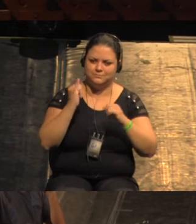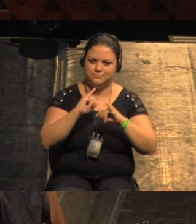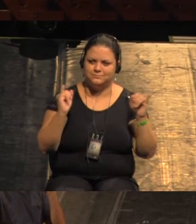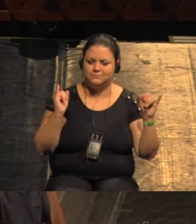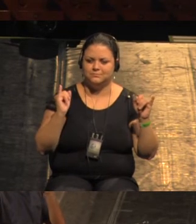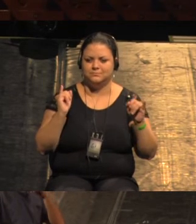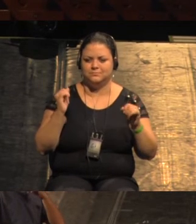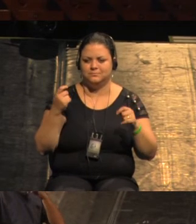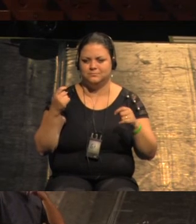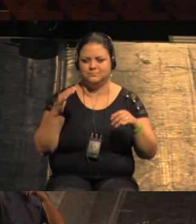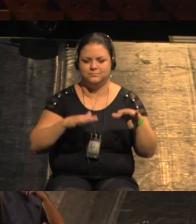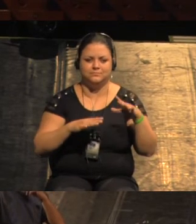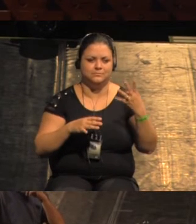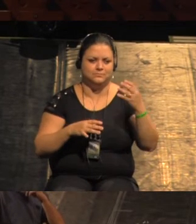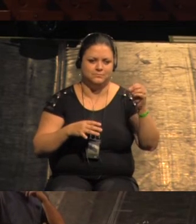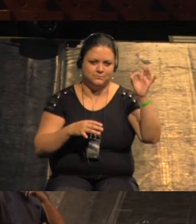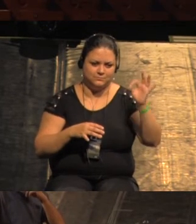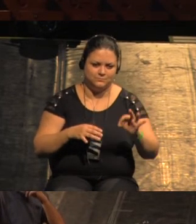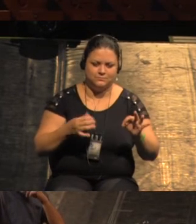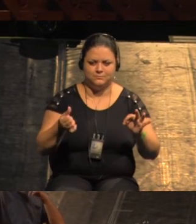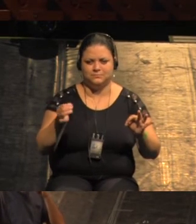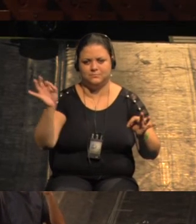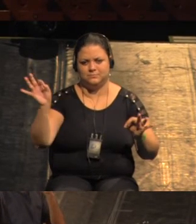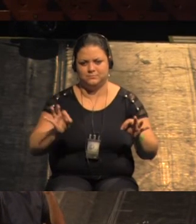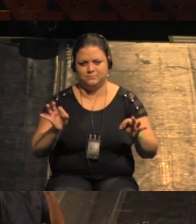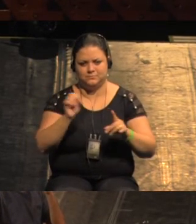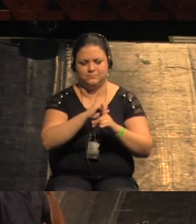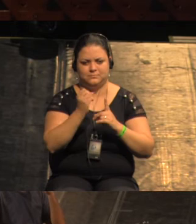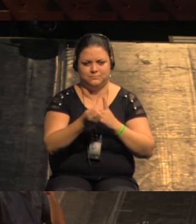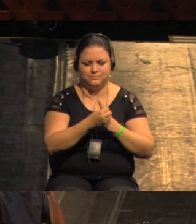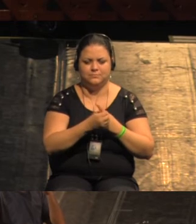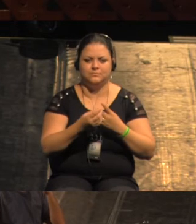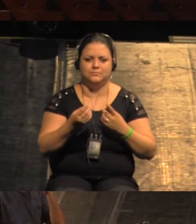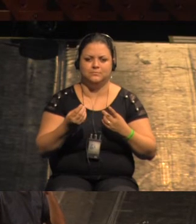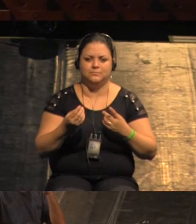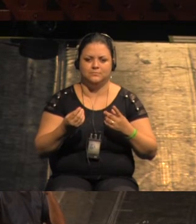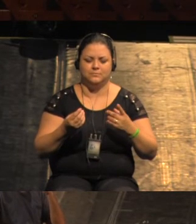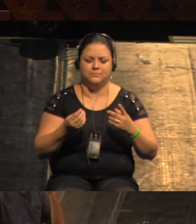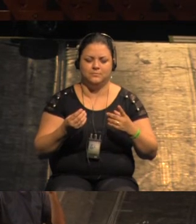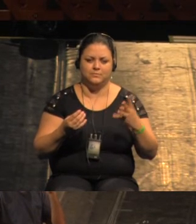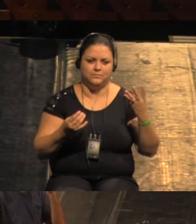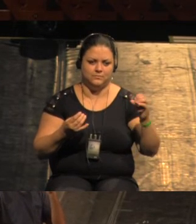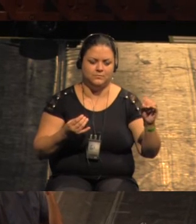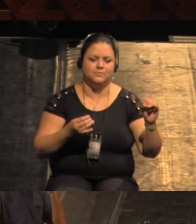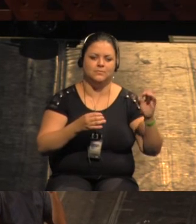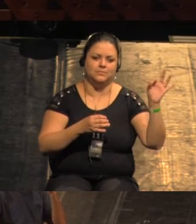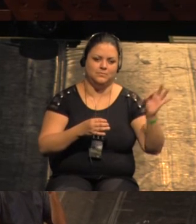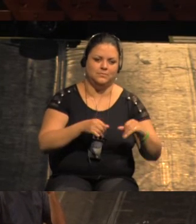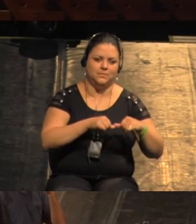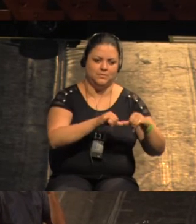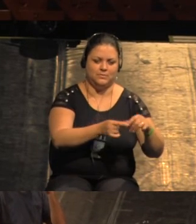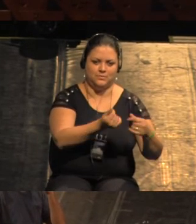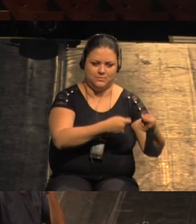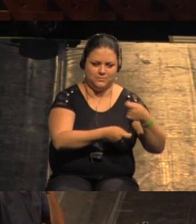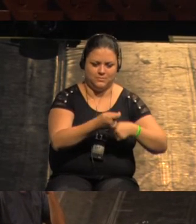gente disse que ia ser 40%, 60% social e 40%